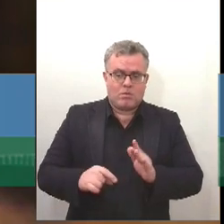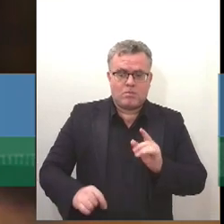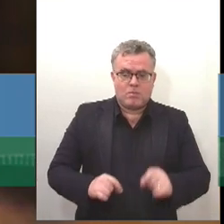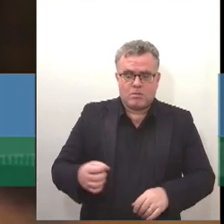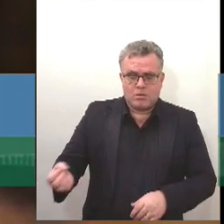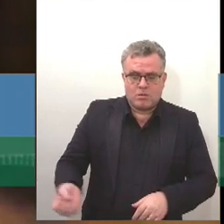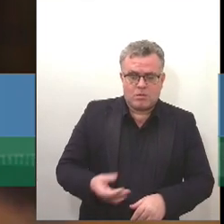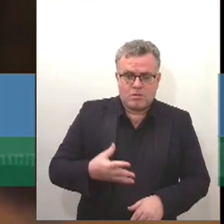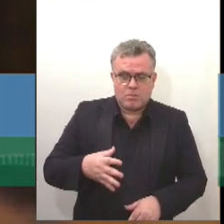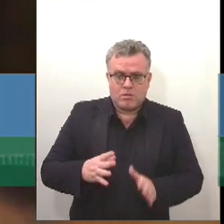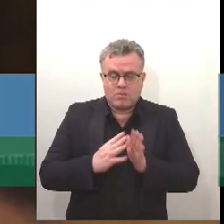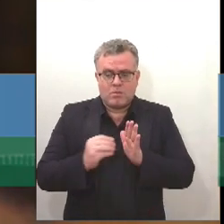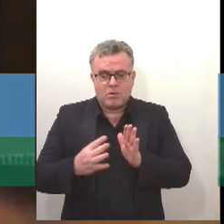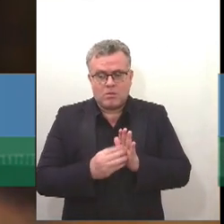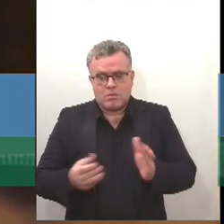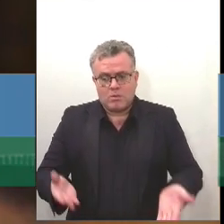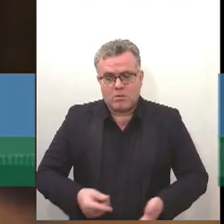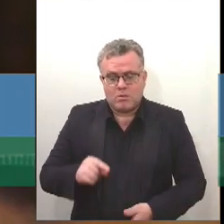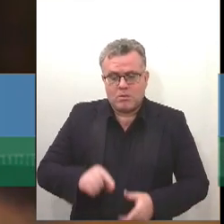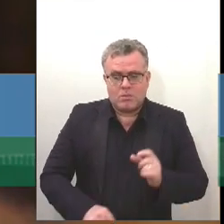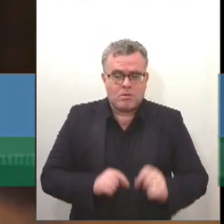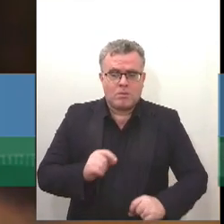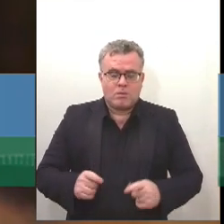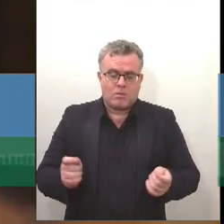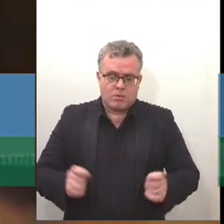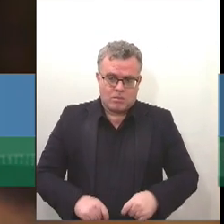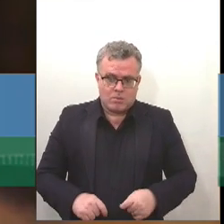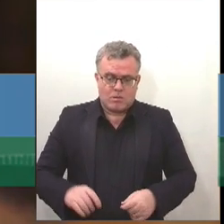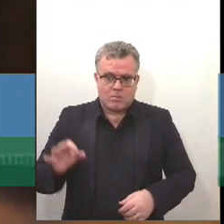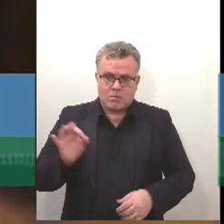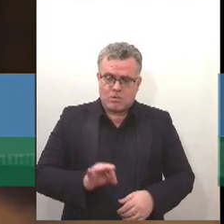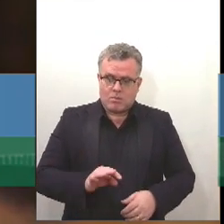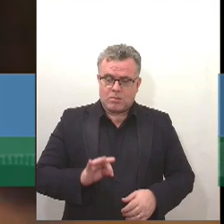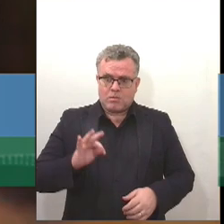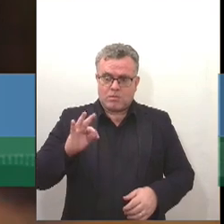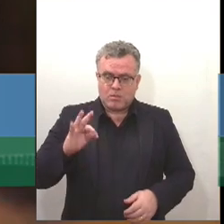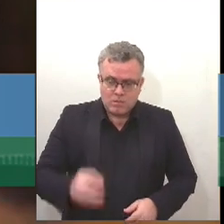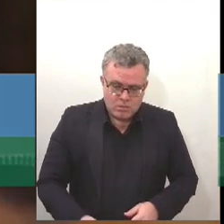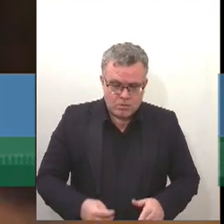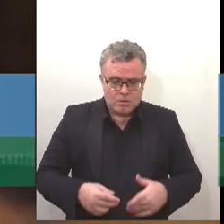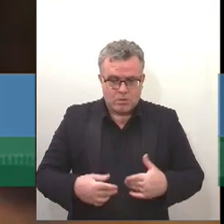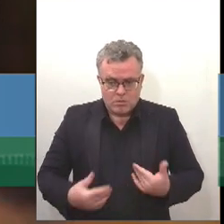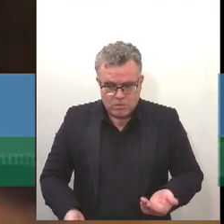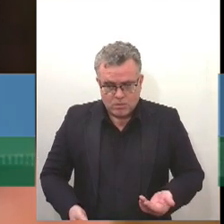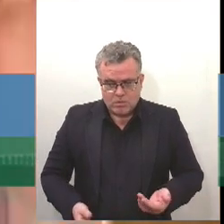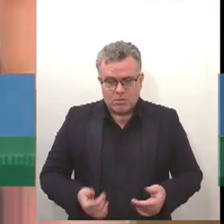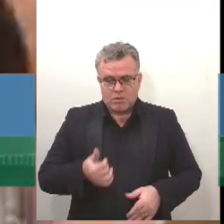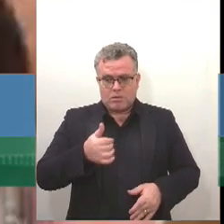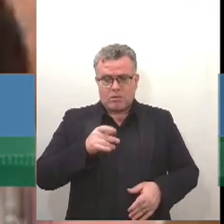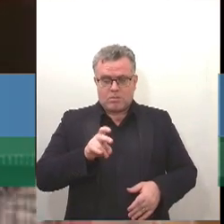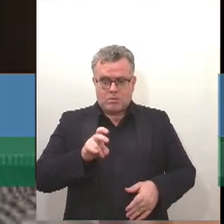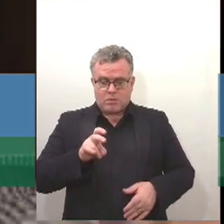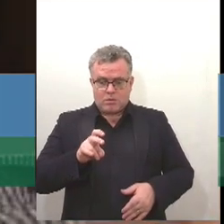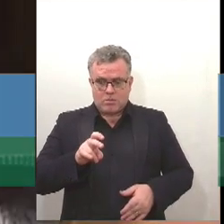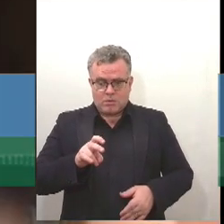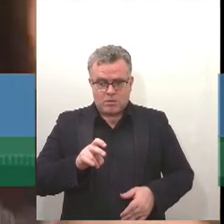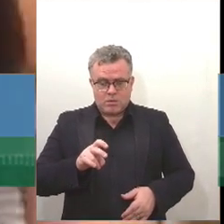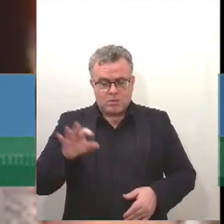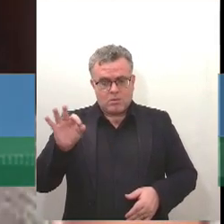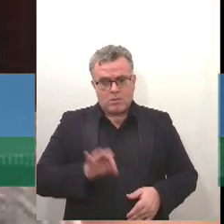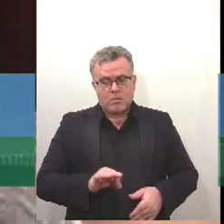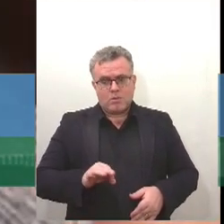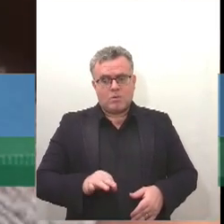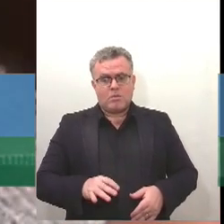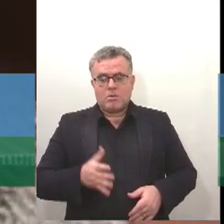tributário não uma alíquota geral mas 15 alíquotas específicas umas para alimentação